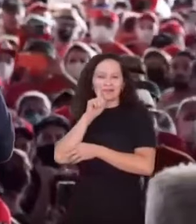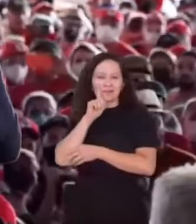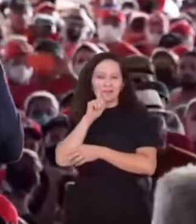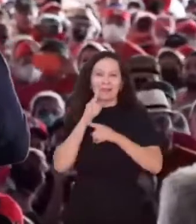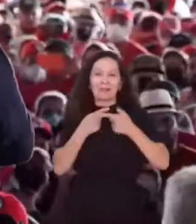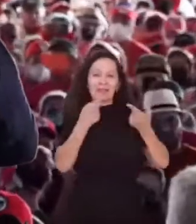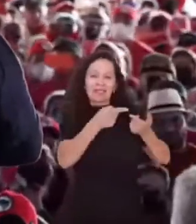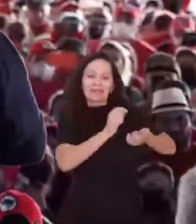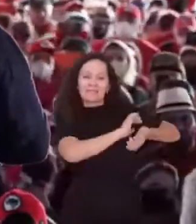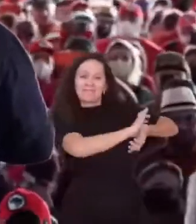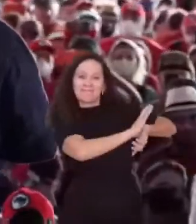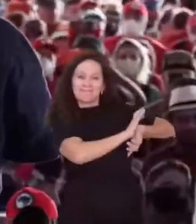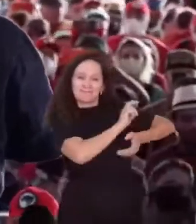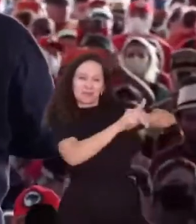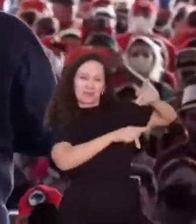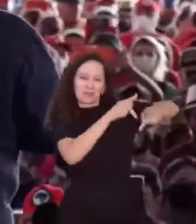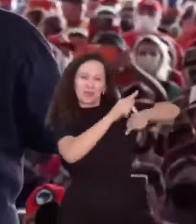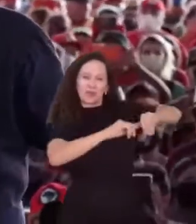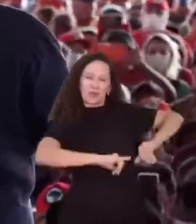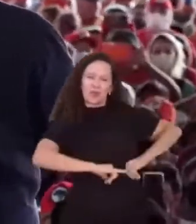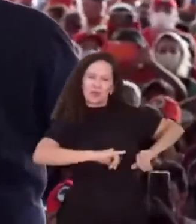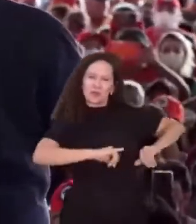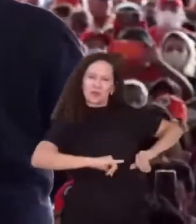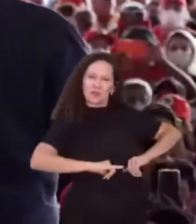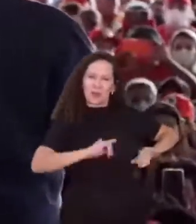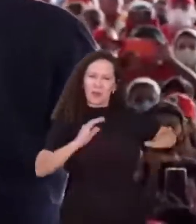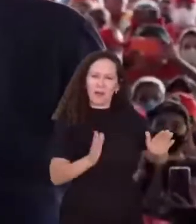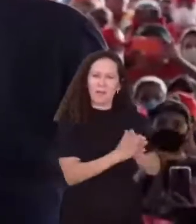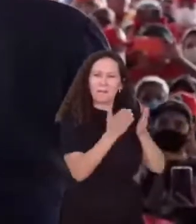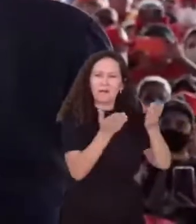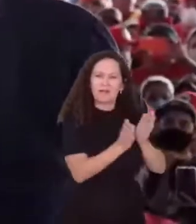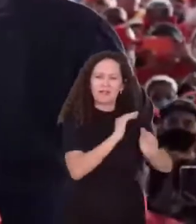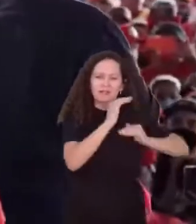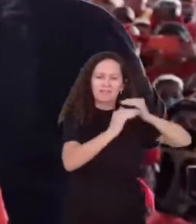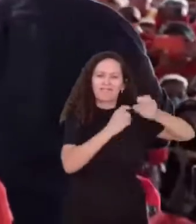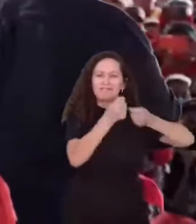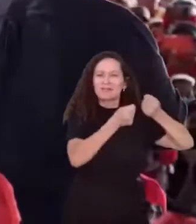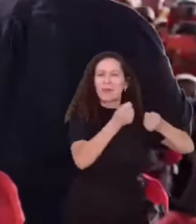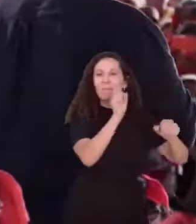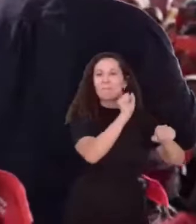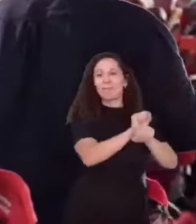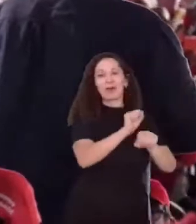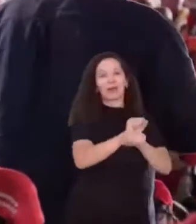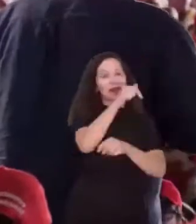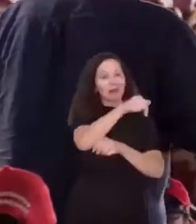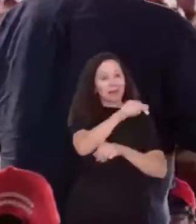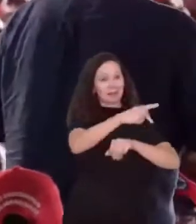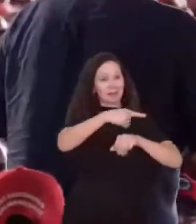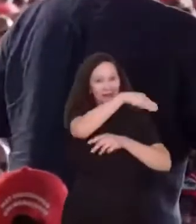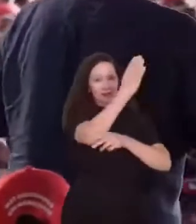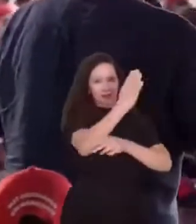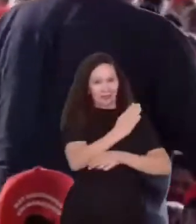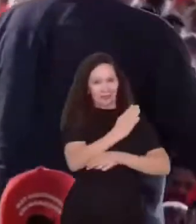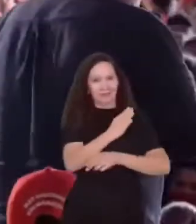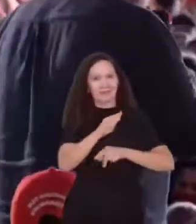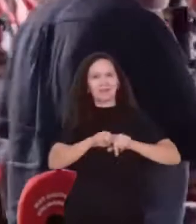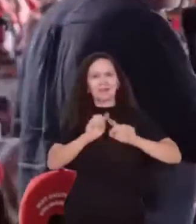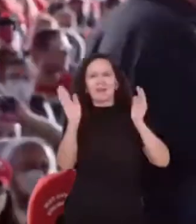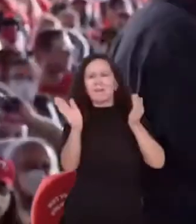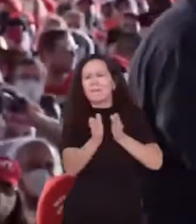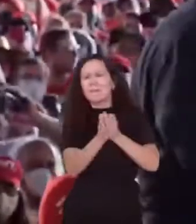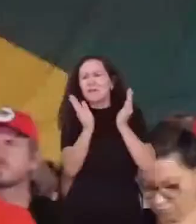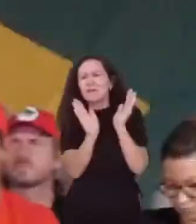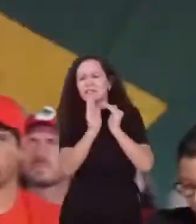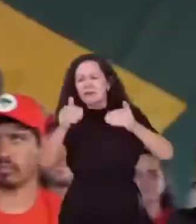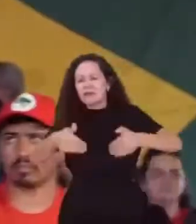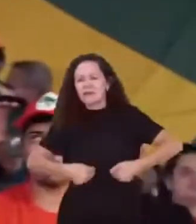da estagnação do crescimento econômico desse país e da miséria do povo brasileiro. Depois, nós temos